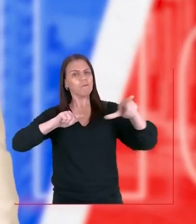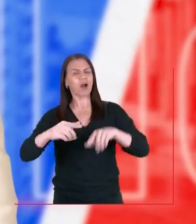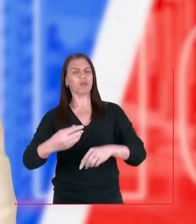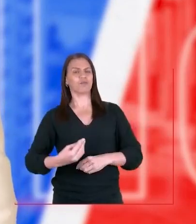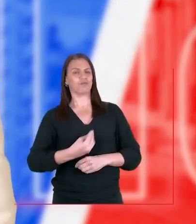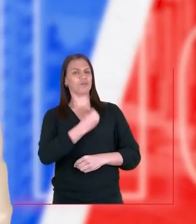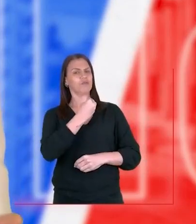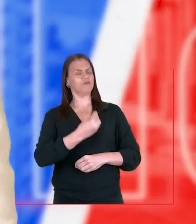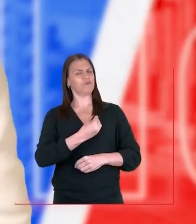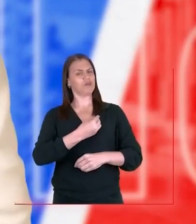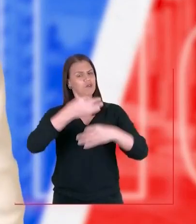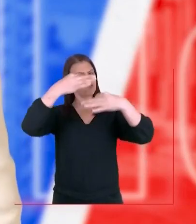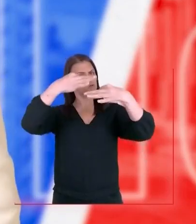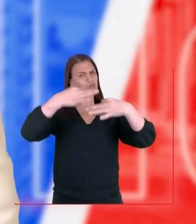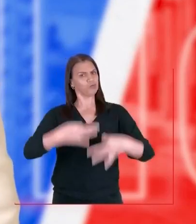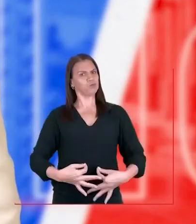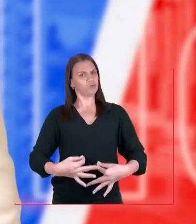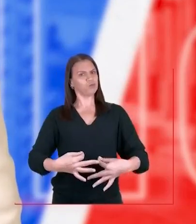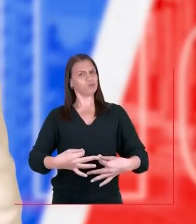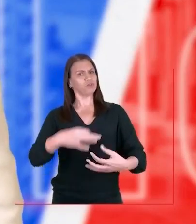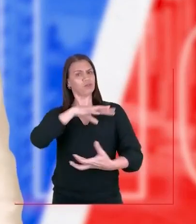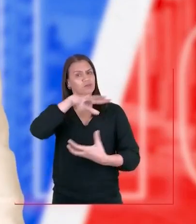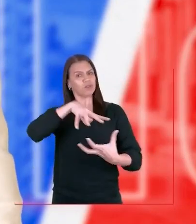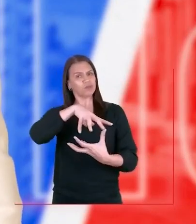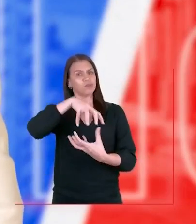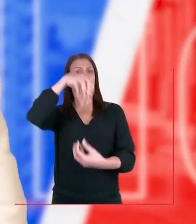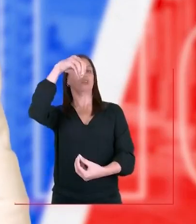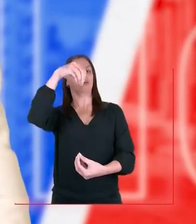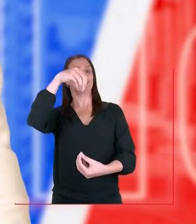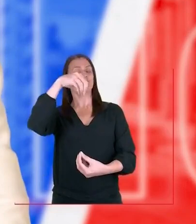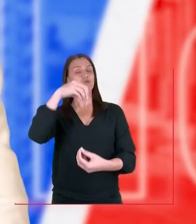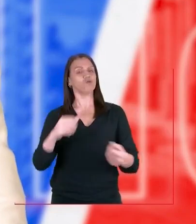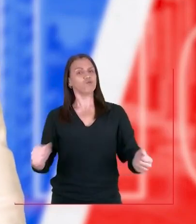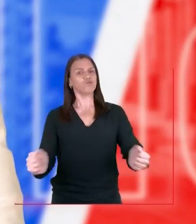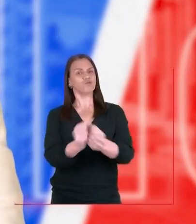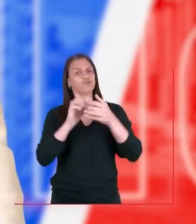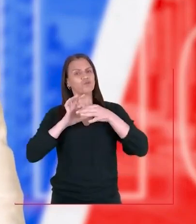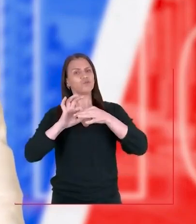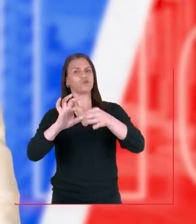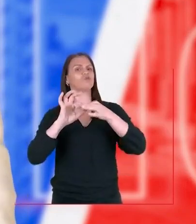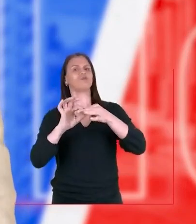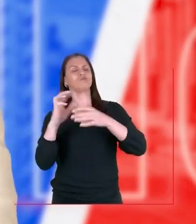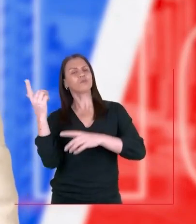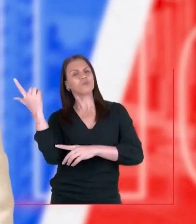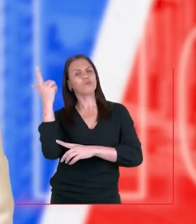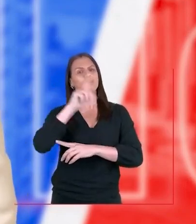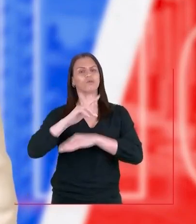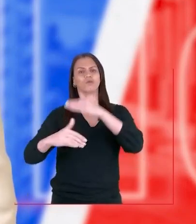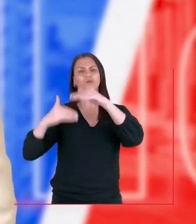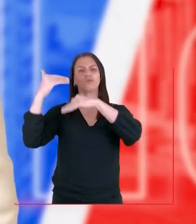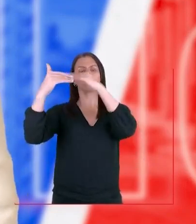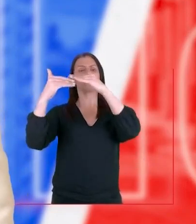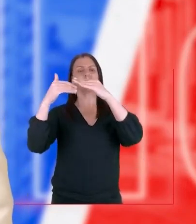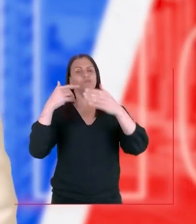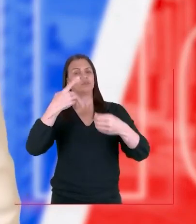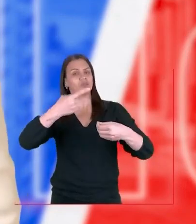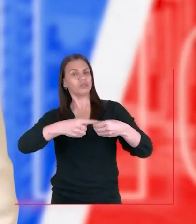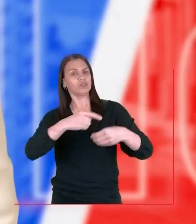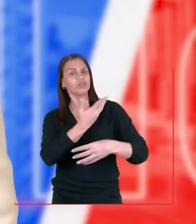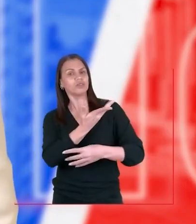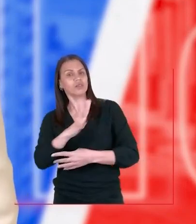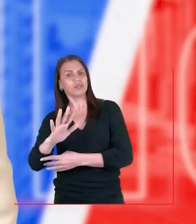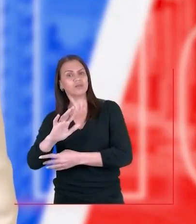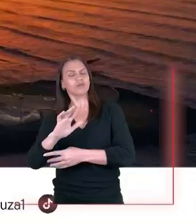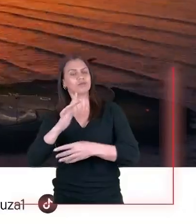forma justa e sustentável. Juntos, vamos construir uma Santos mais solidária e